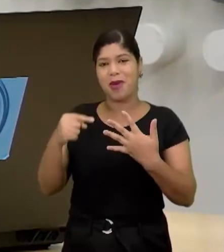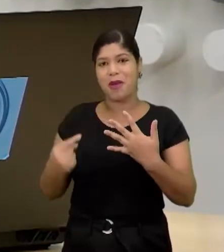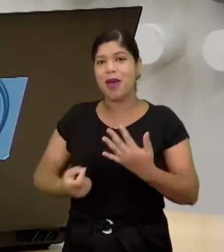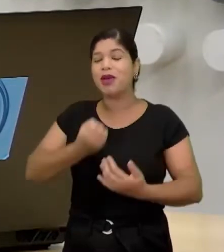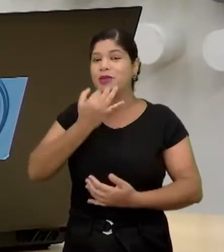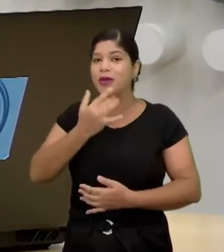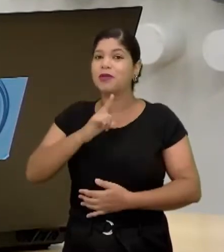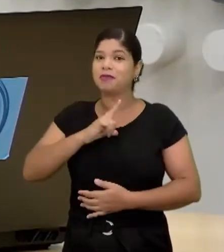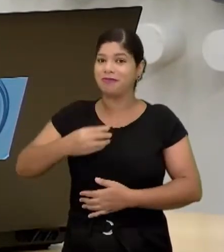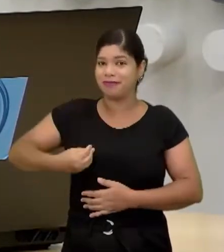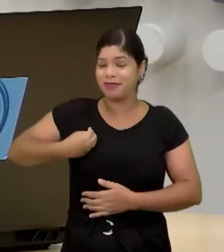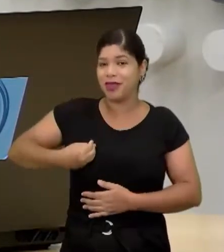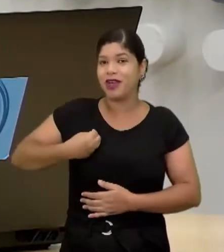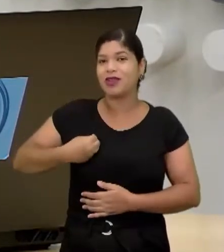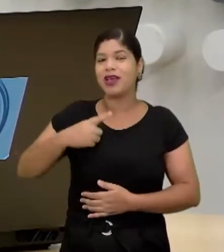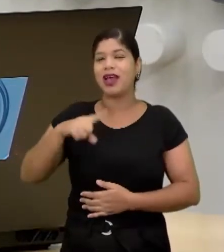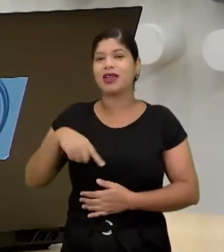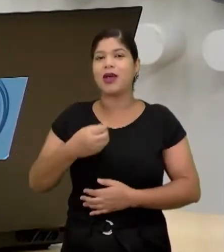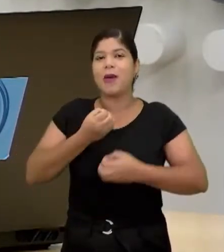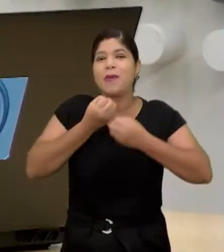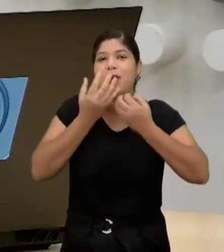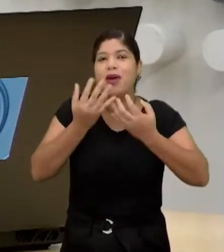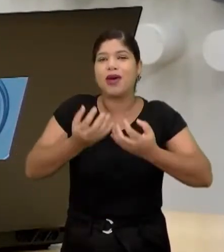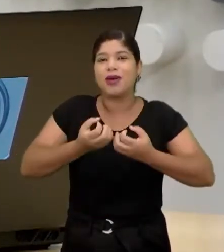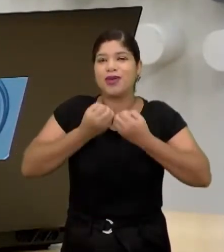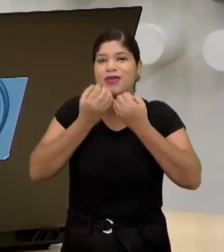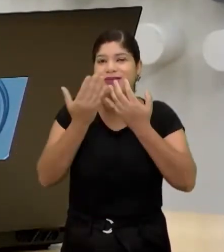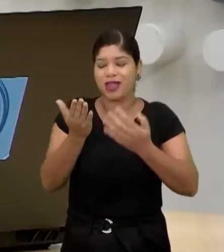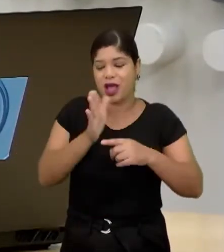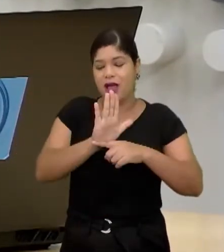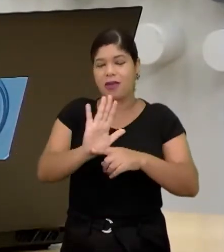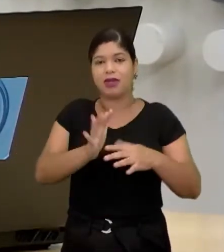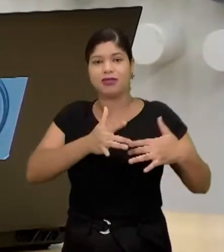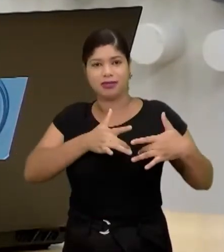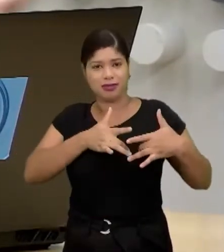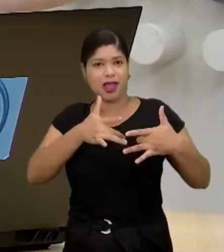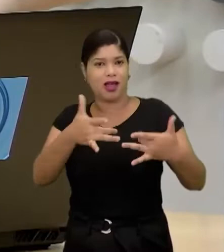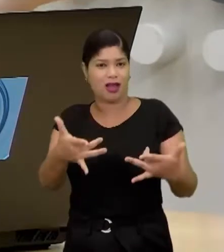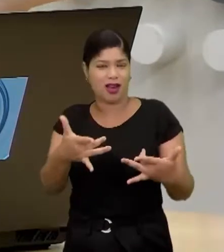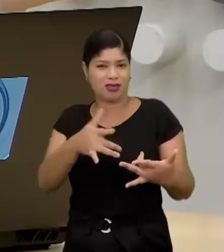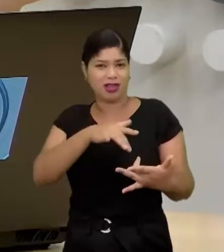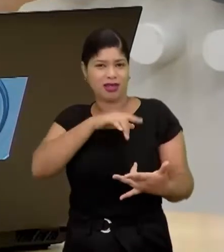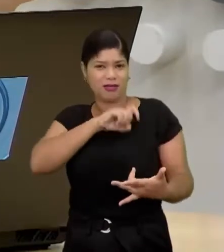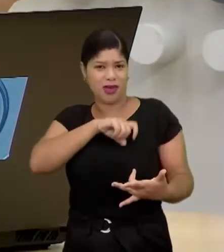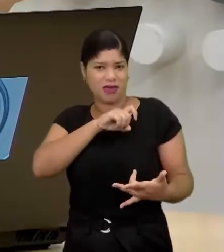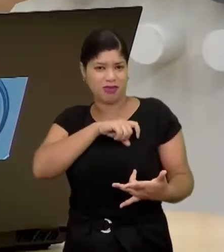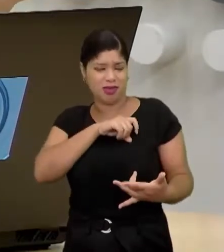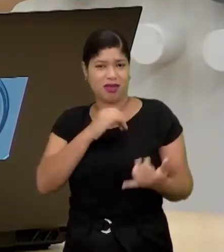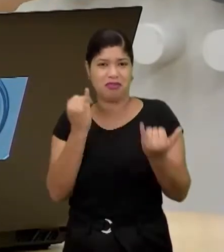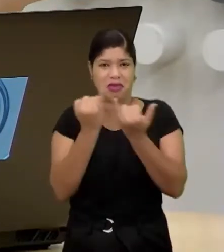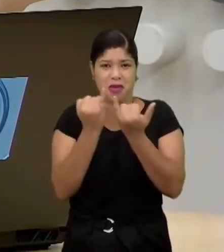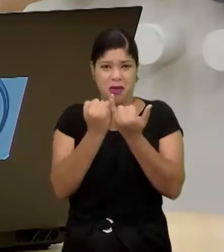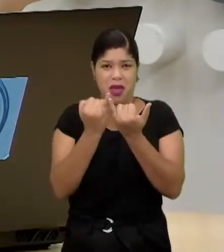mas natureza bondosa mato na natureza de que não faz parte falar mal dos outros fazer